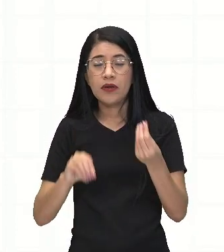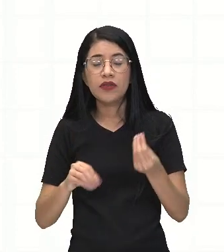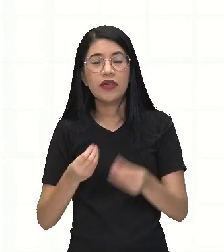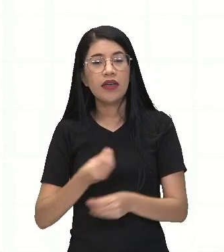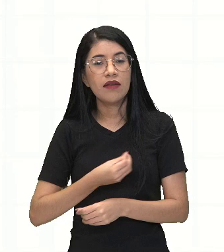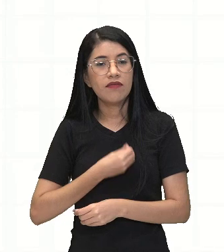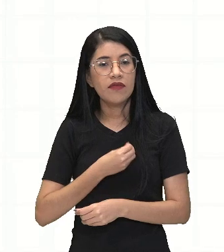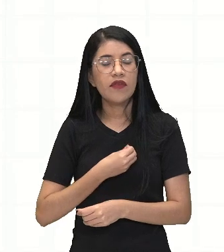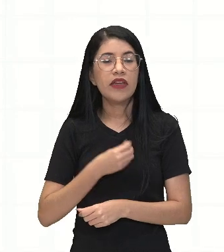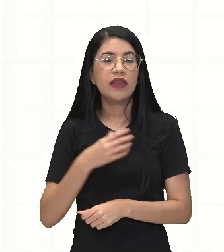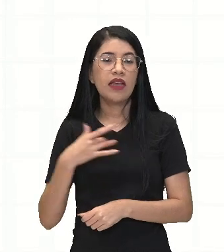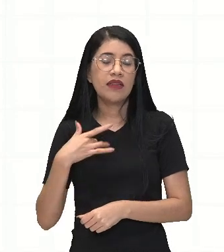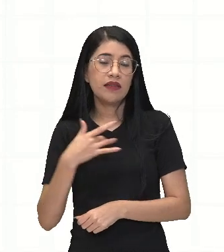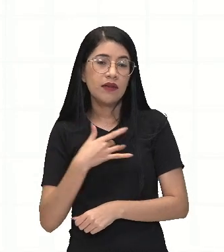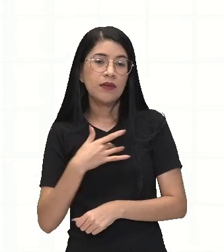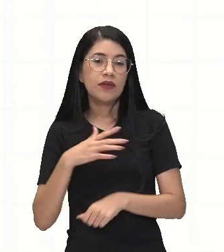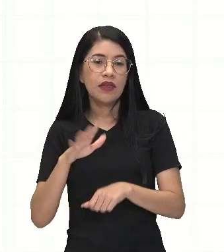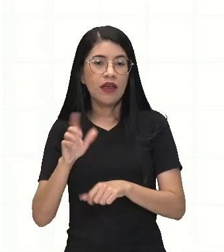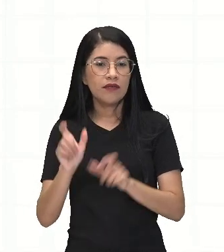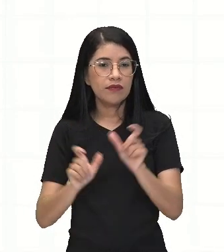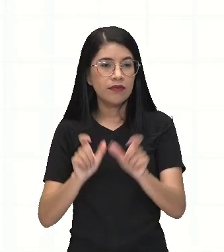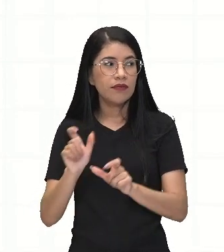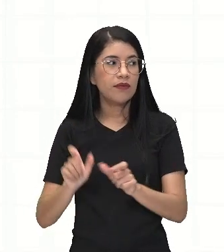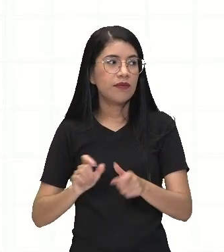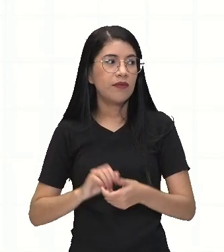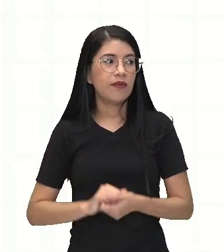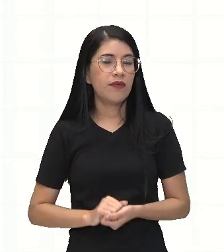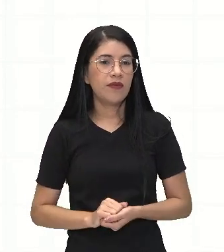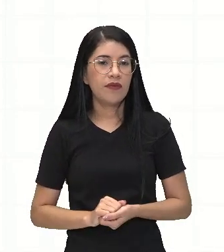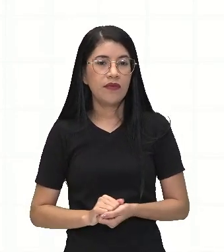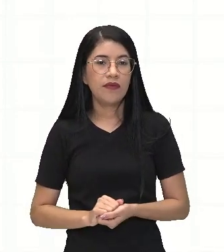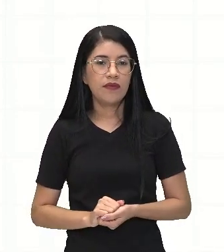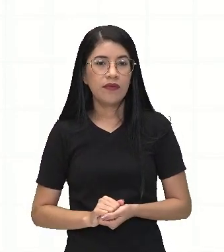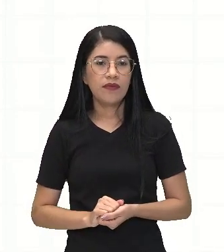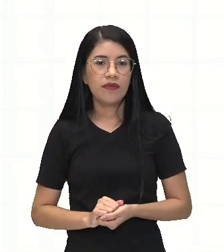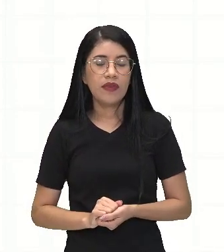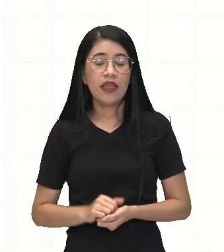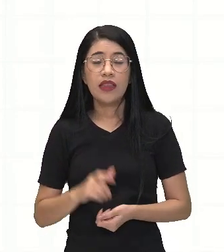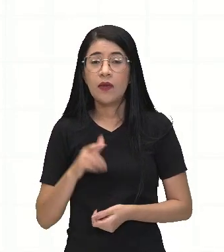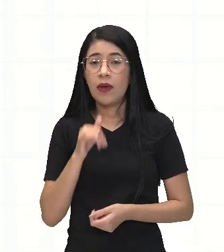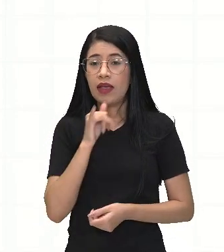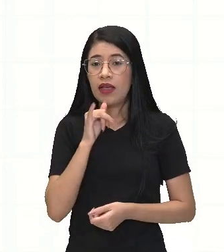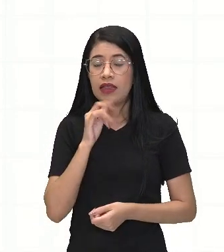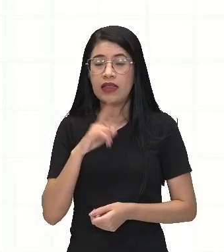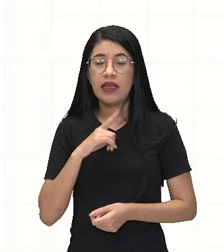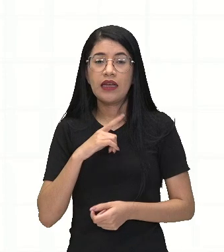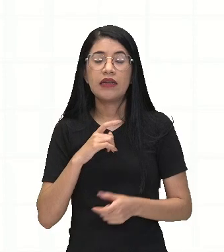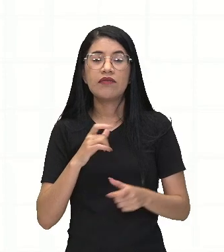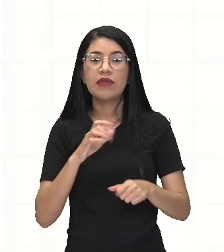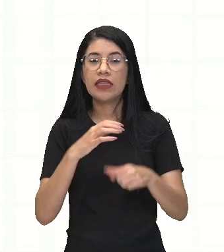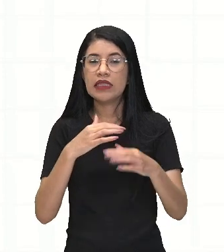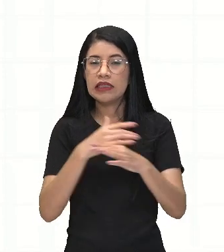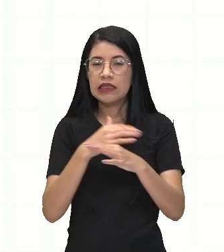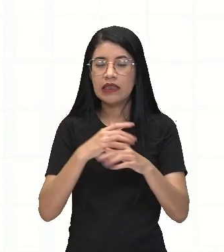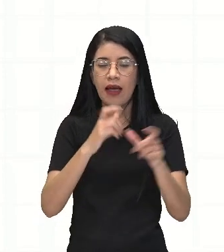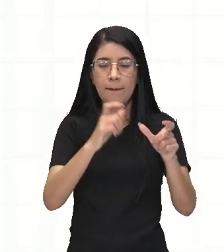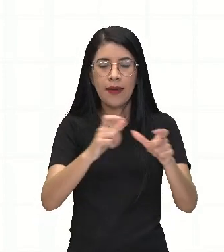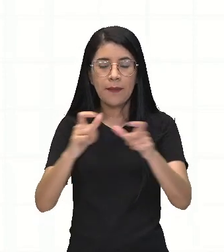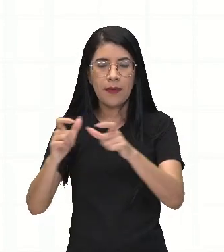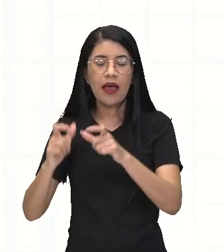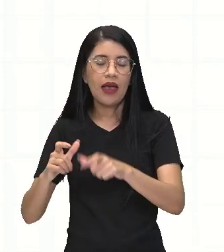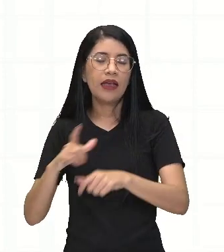dificulta ainda mais. E nós temos aqui, cidades que têm o atendimento de serviços